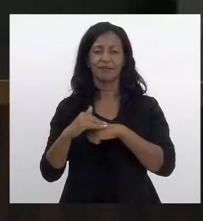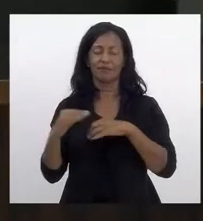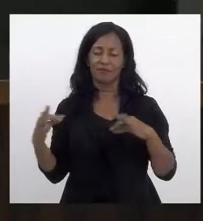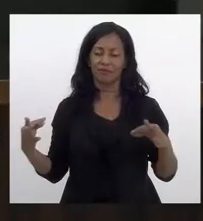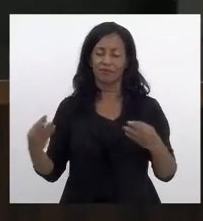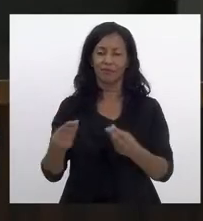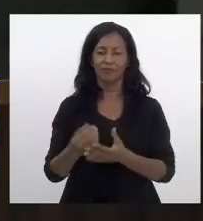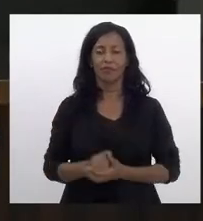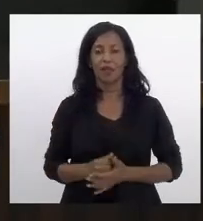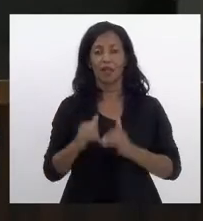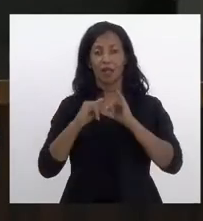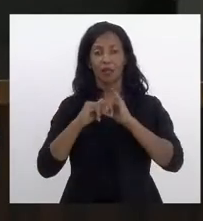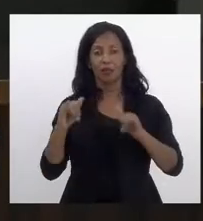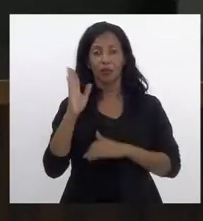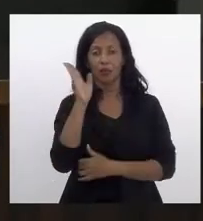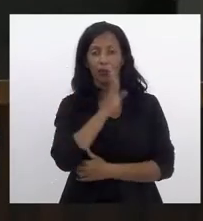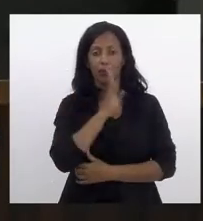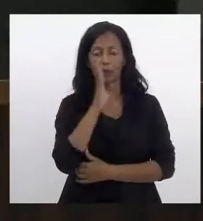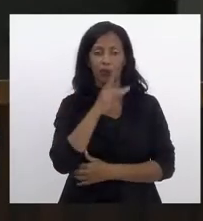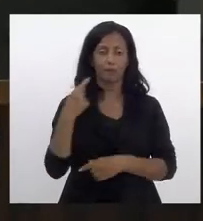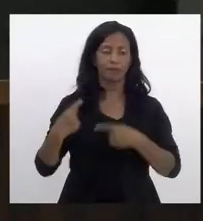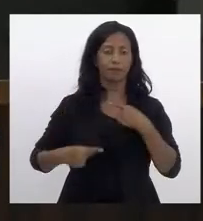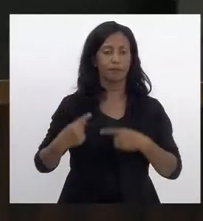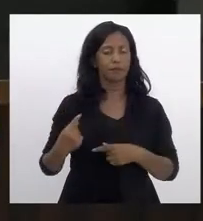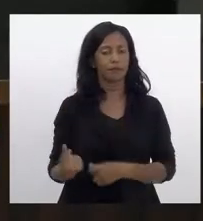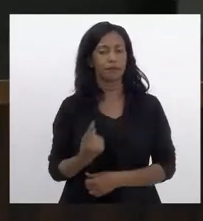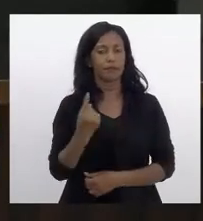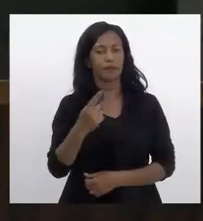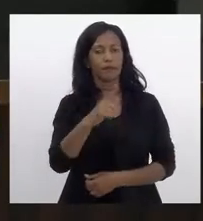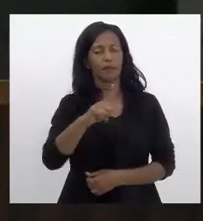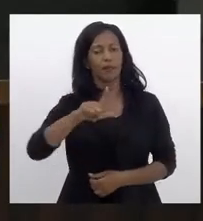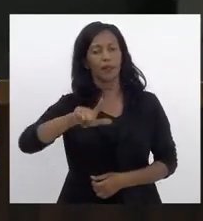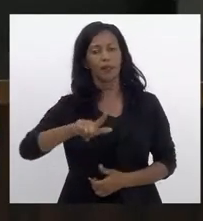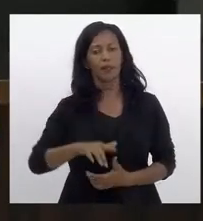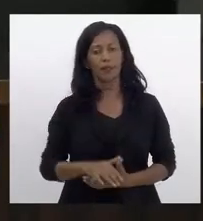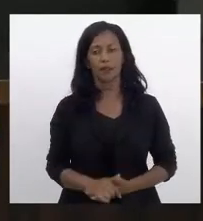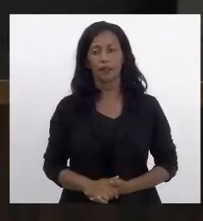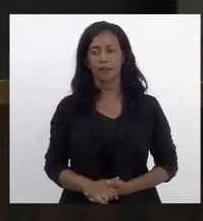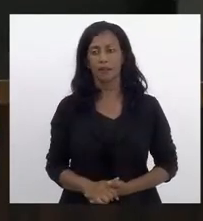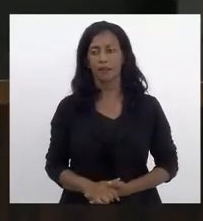vocês. Anuncio, em regime de urgência, em discussão única, projeto de lei